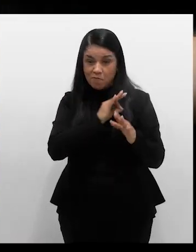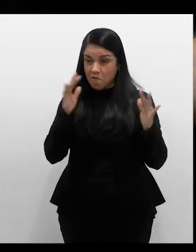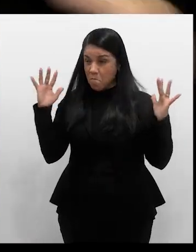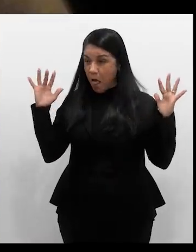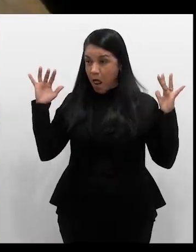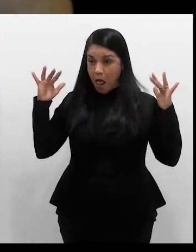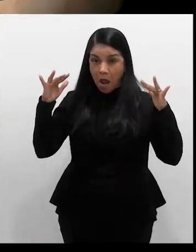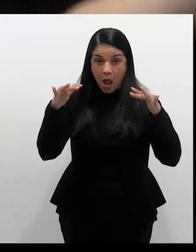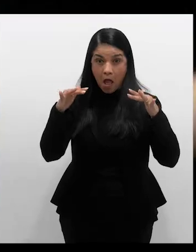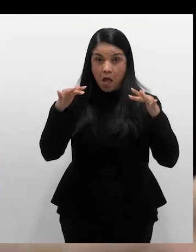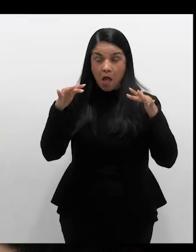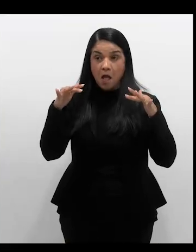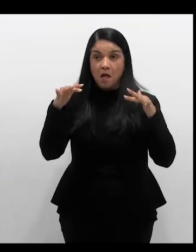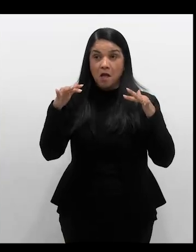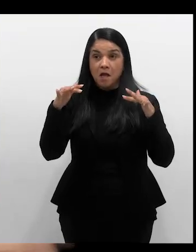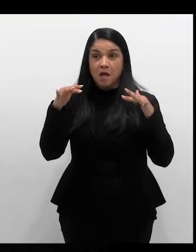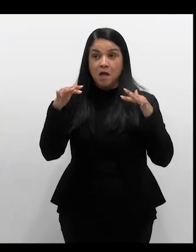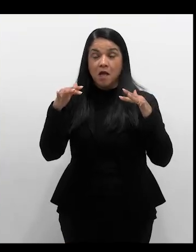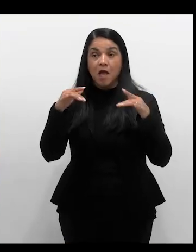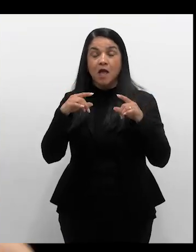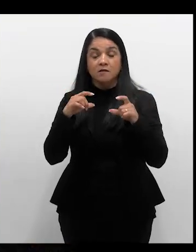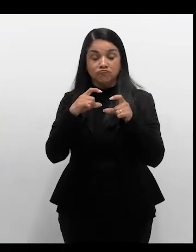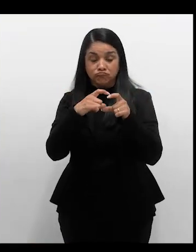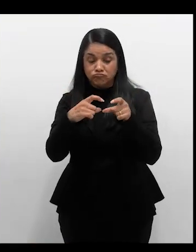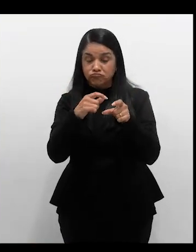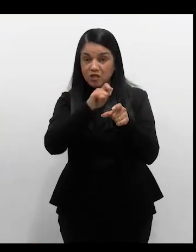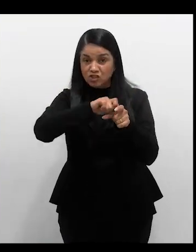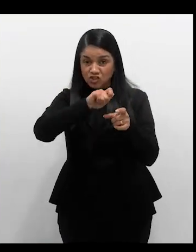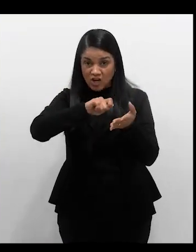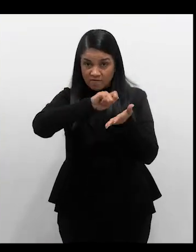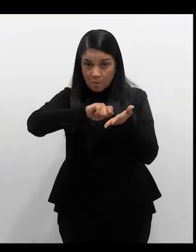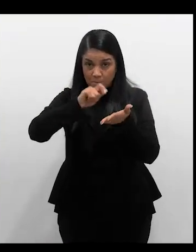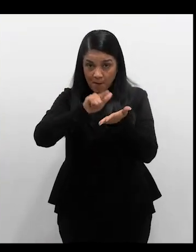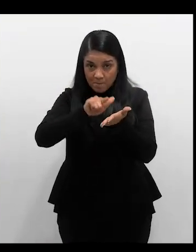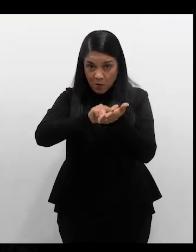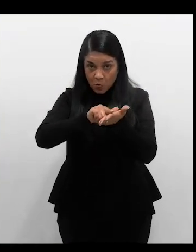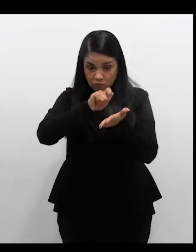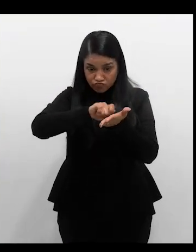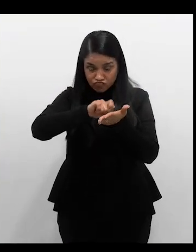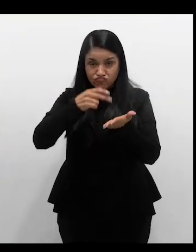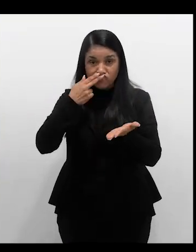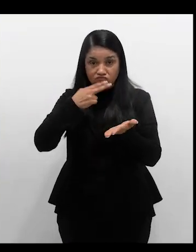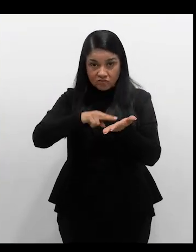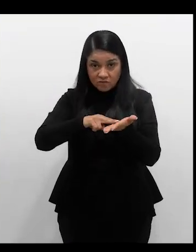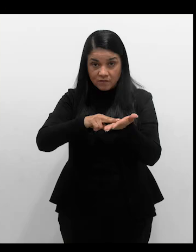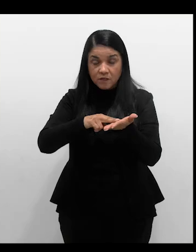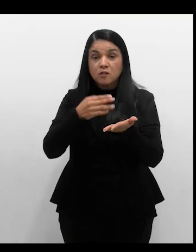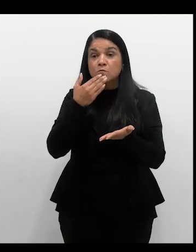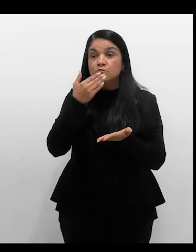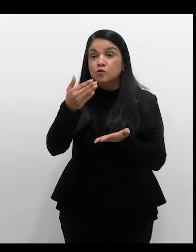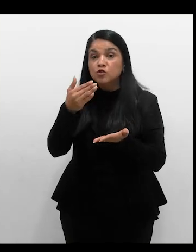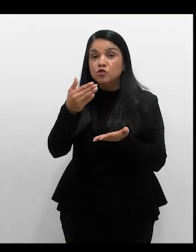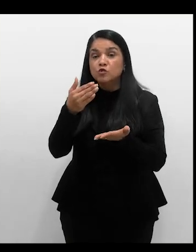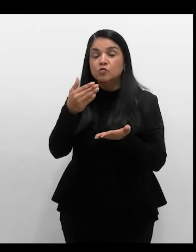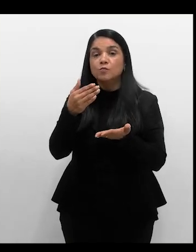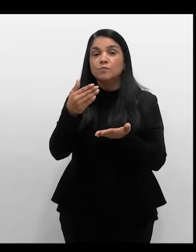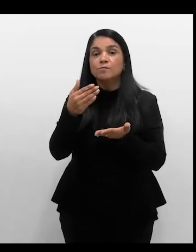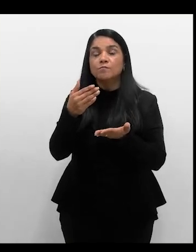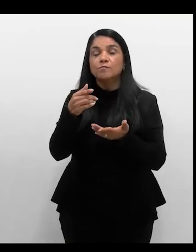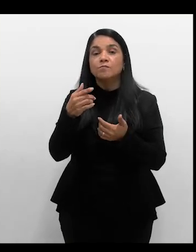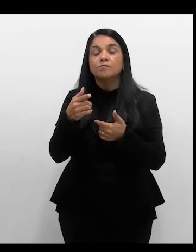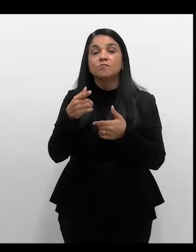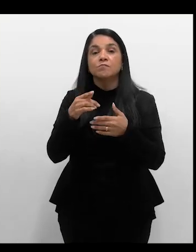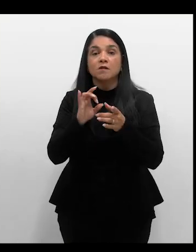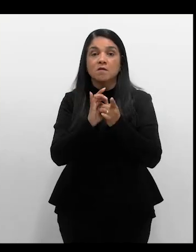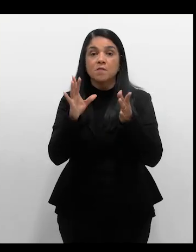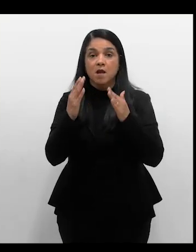o exército chega, tá todo mundo na porta, e aí ele põe um bilhete na caixa de correio dizendo o que ele quer como resgate. E o que ele quer